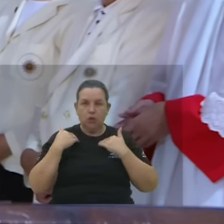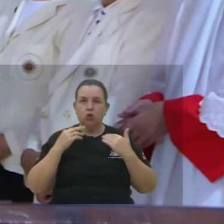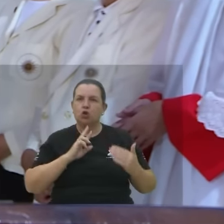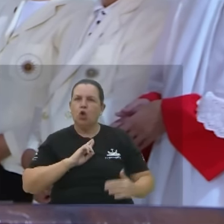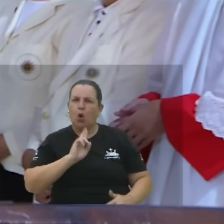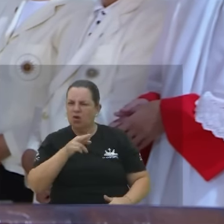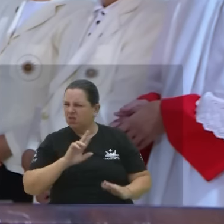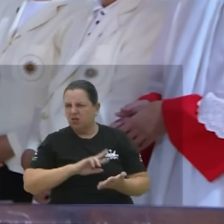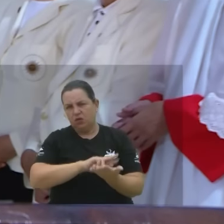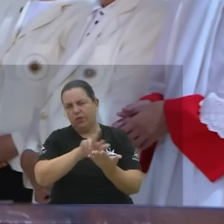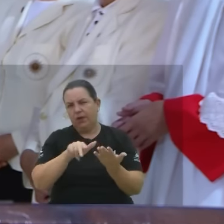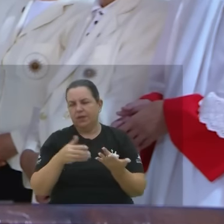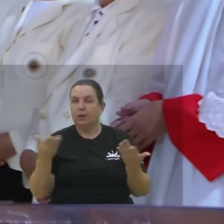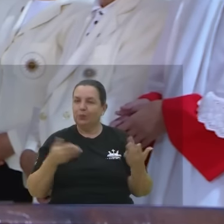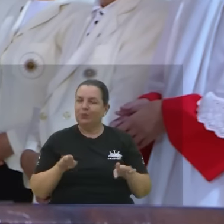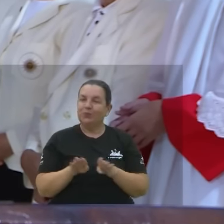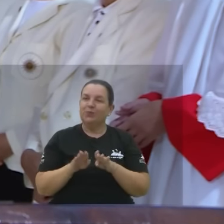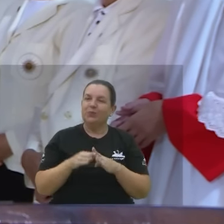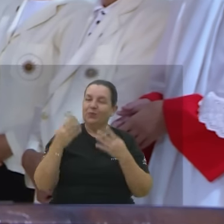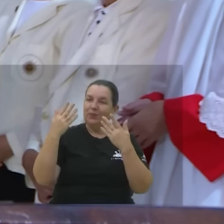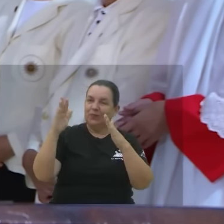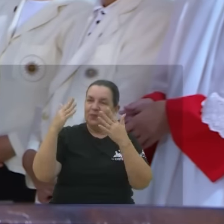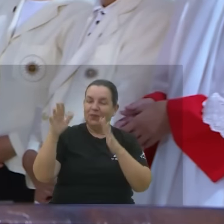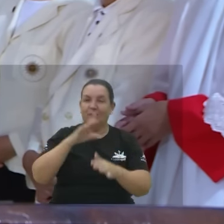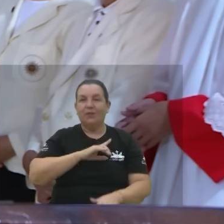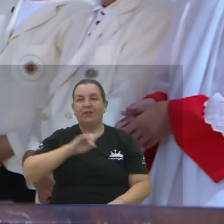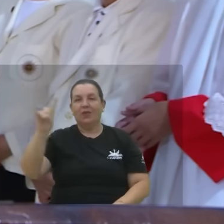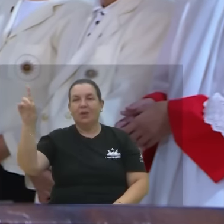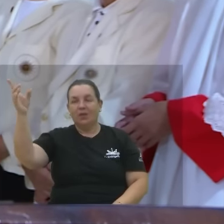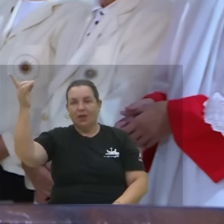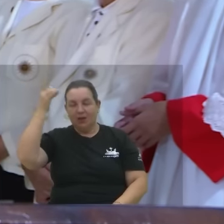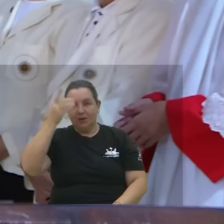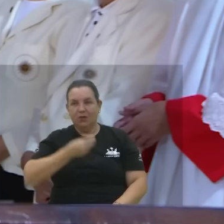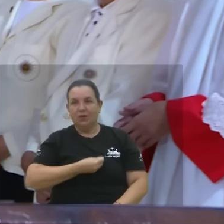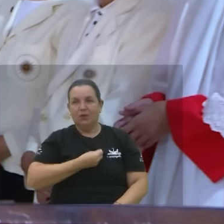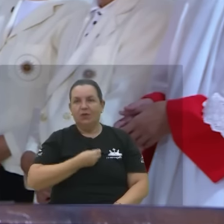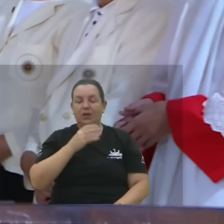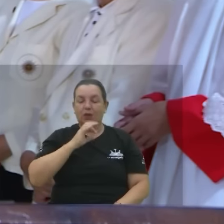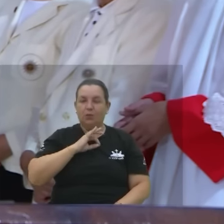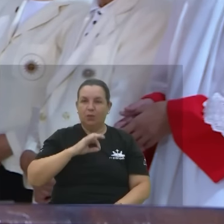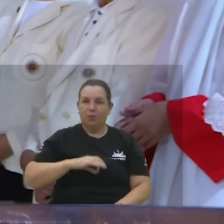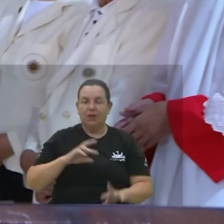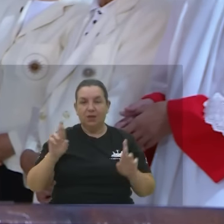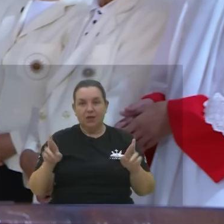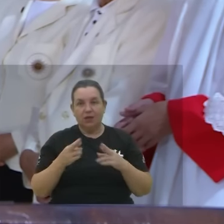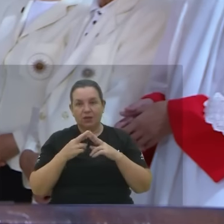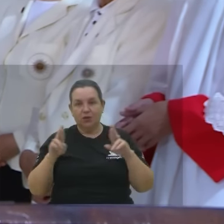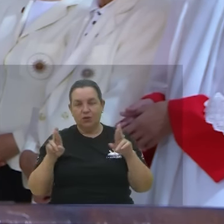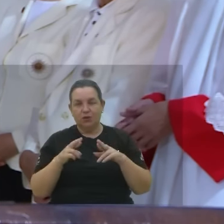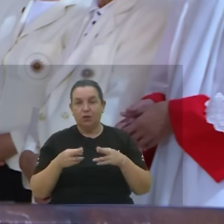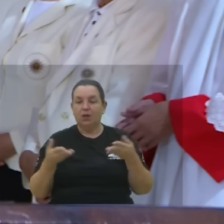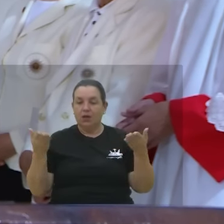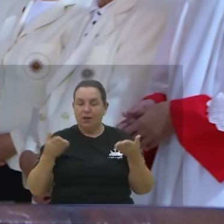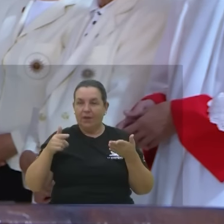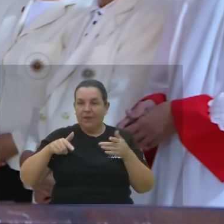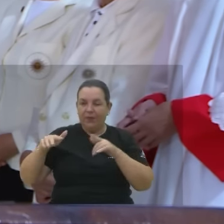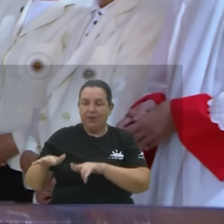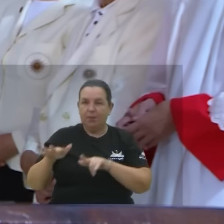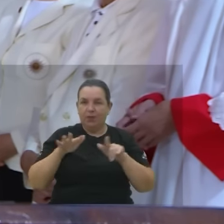hoje também louvamos a Deus pelo dom da vida do Padre Reginaldo, que nesta